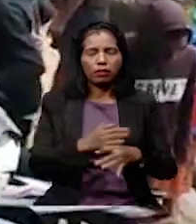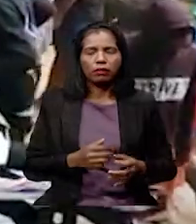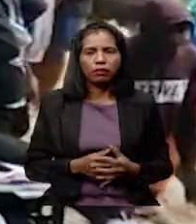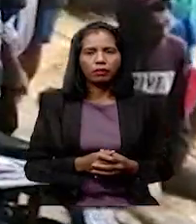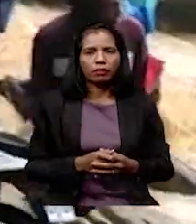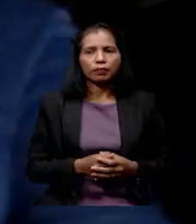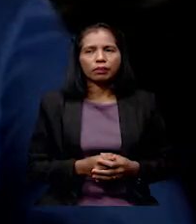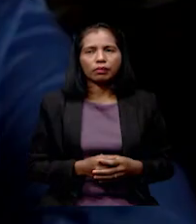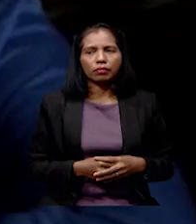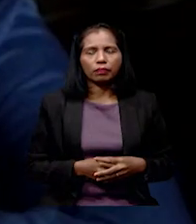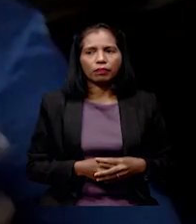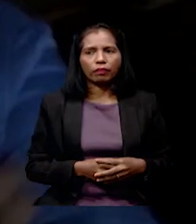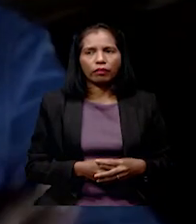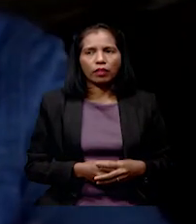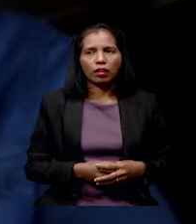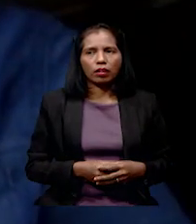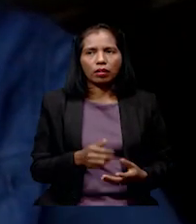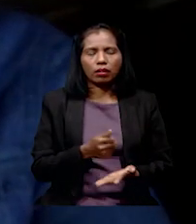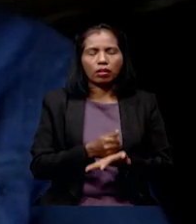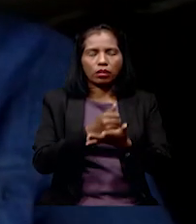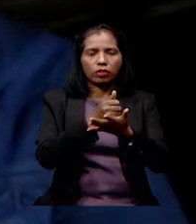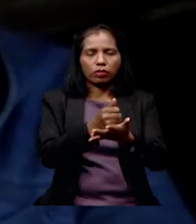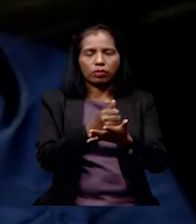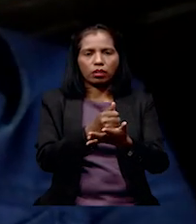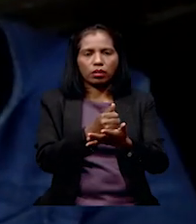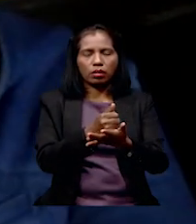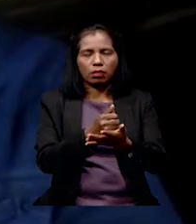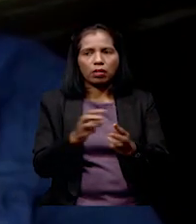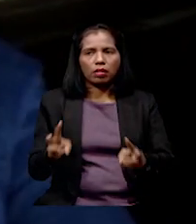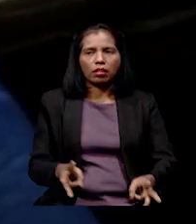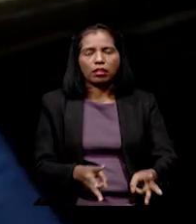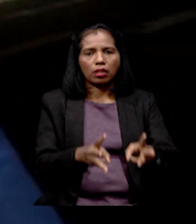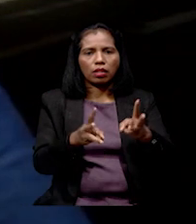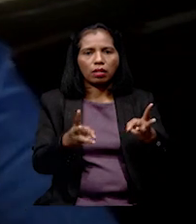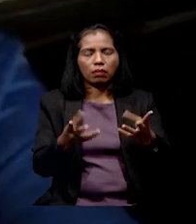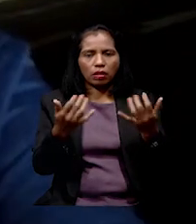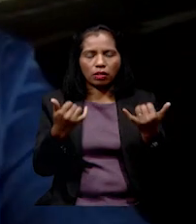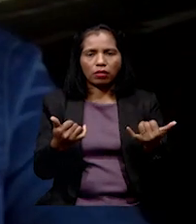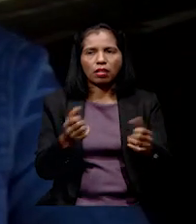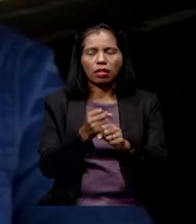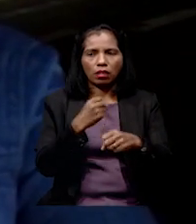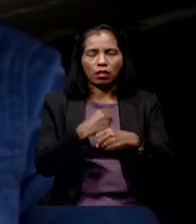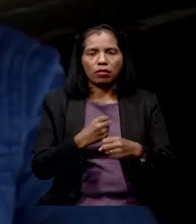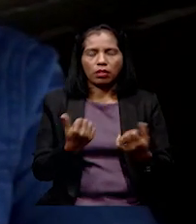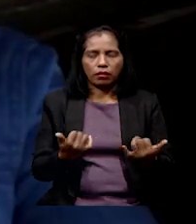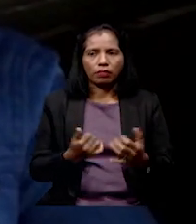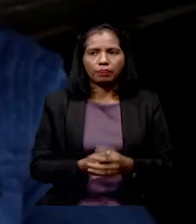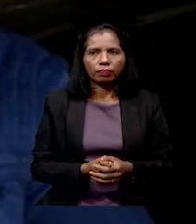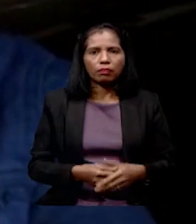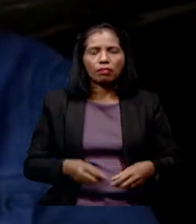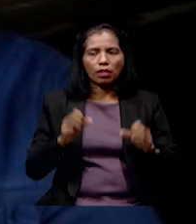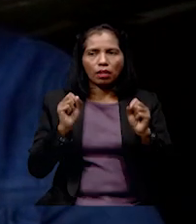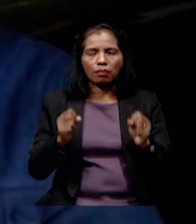fo atensaun maximo ba dalan da nebe mak. Agora halo da ne atunu ne bele